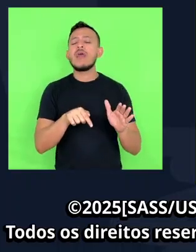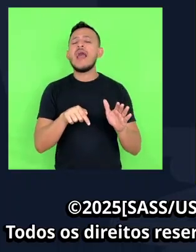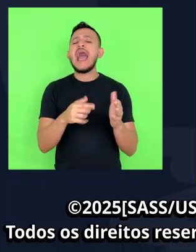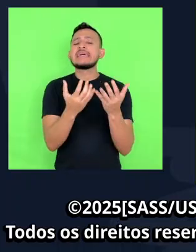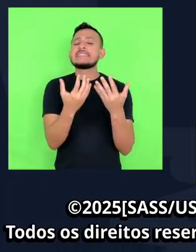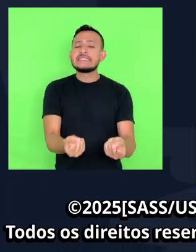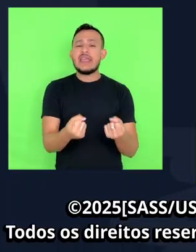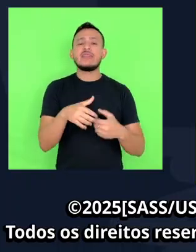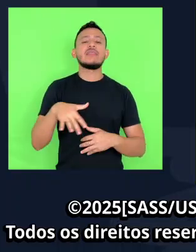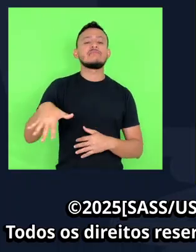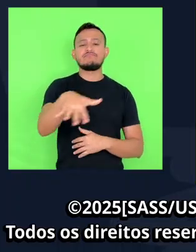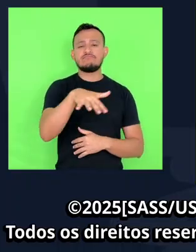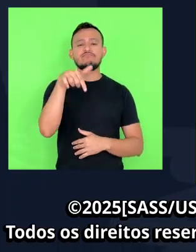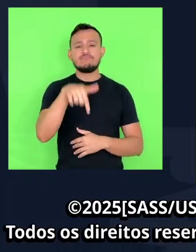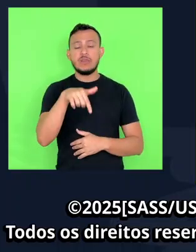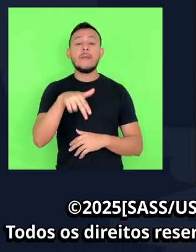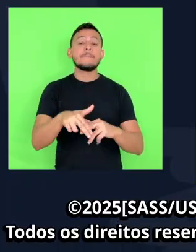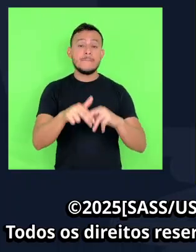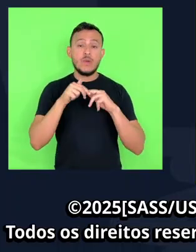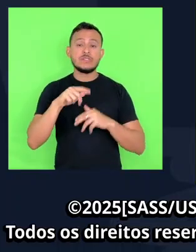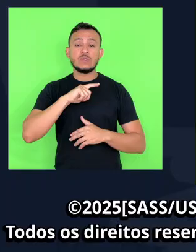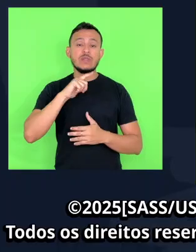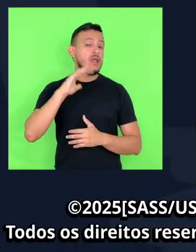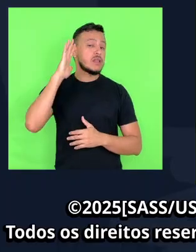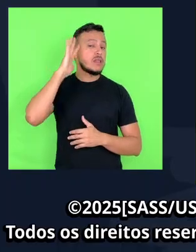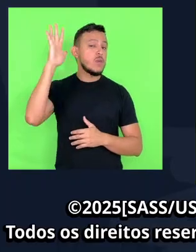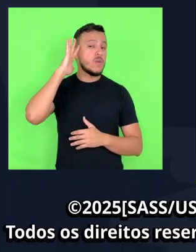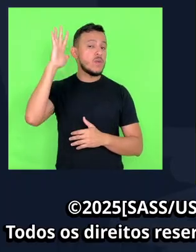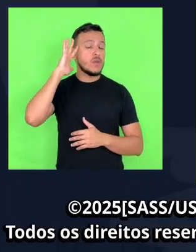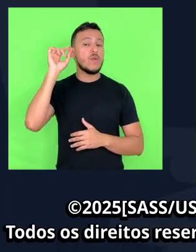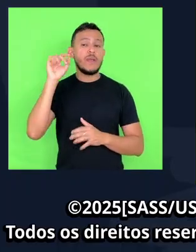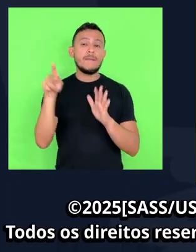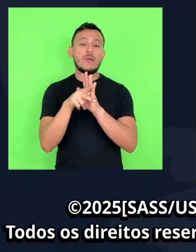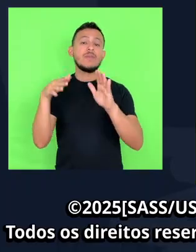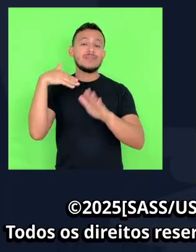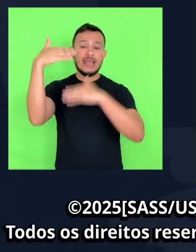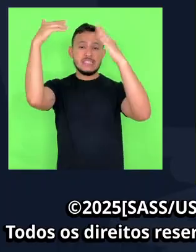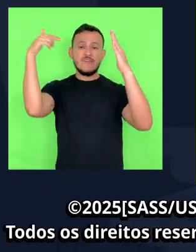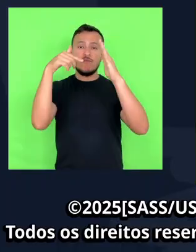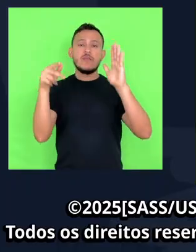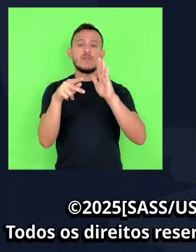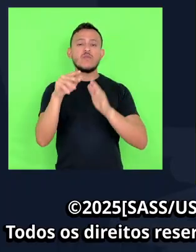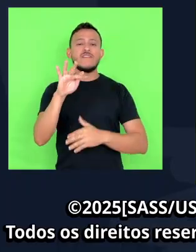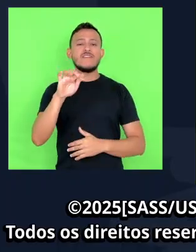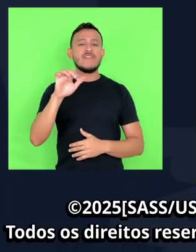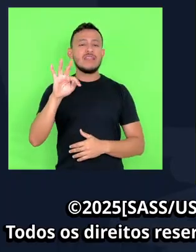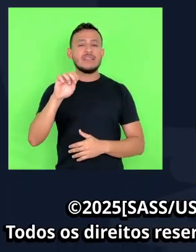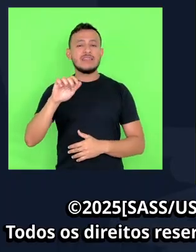bem aceita. Então, se chama teoria do desenvolvimento